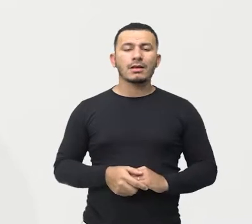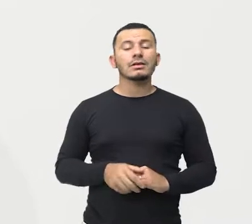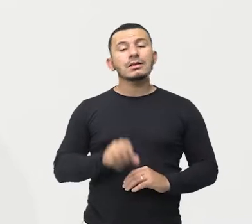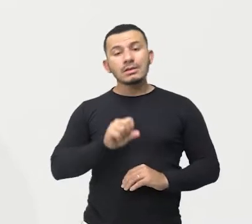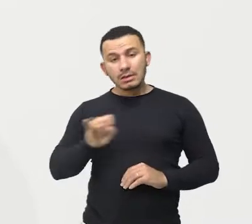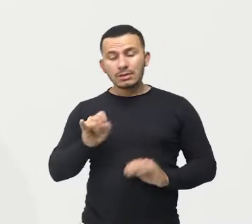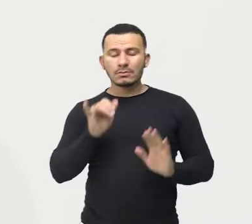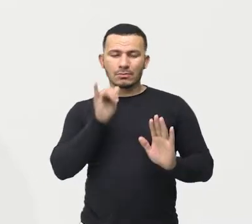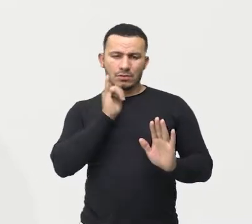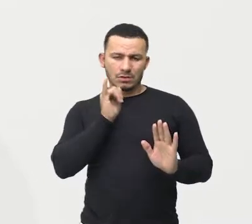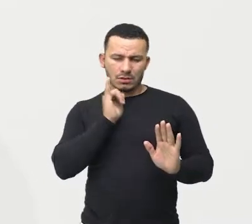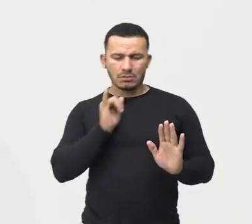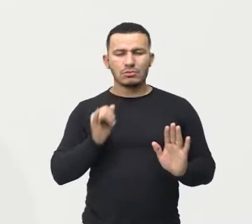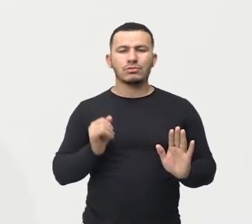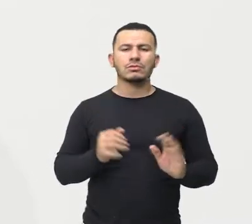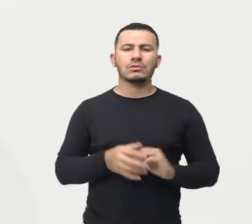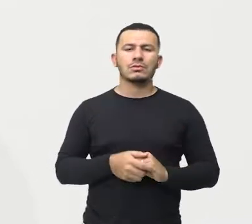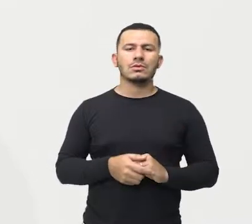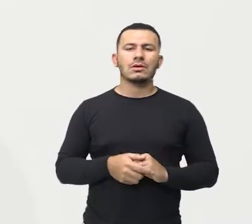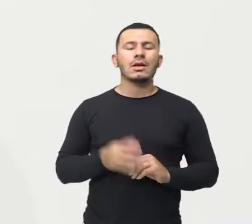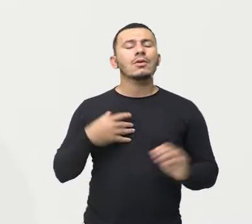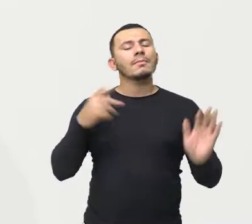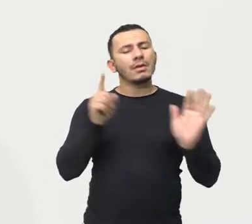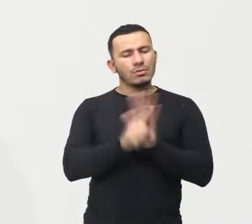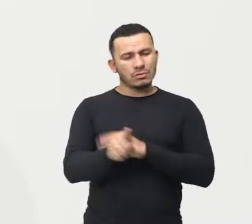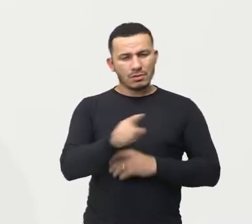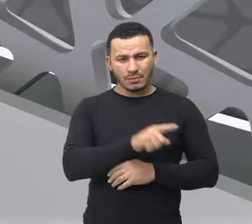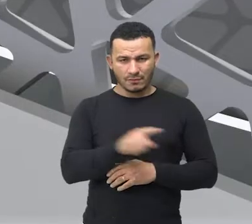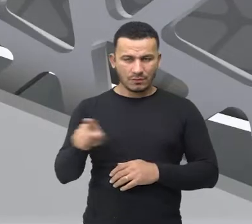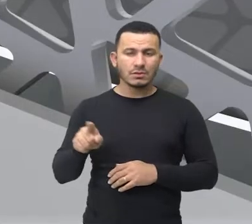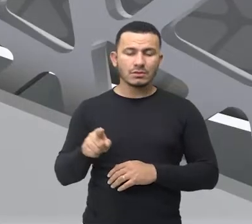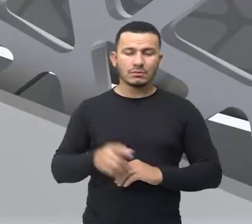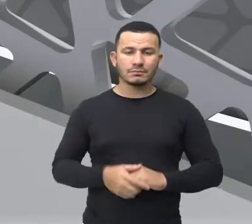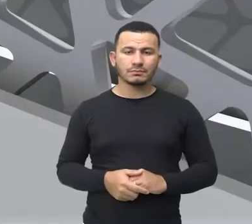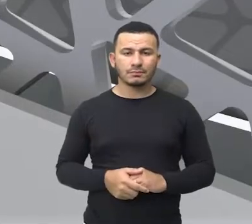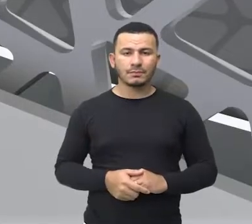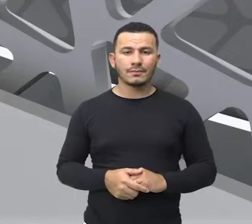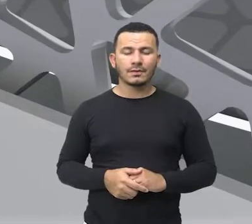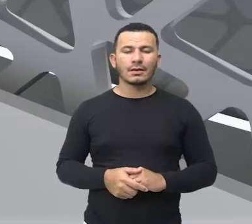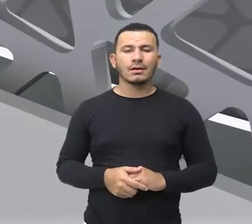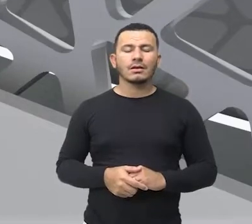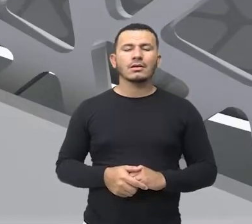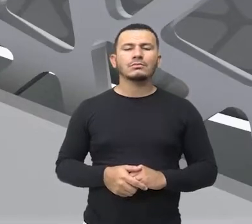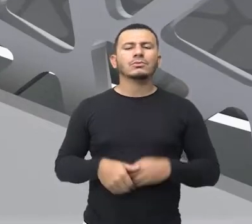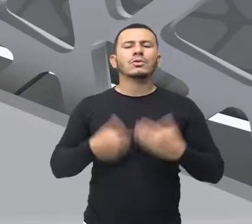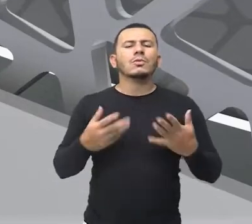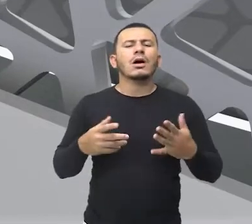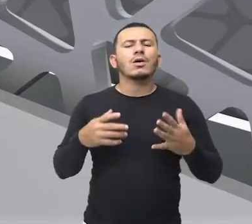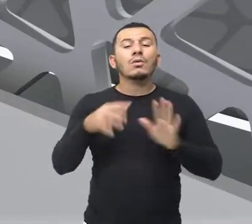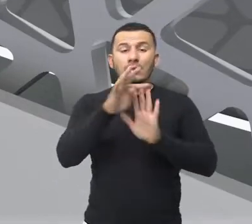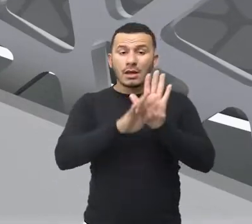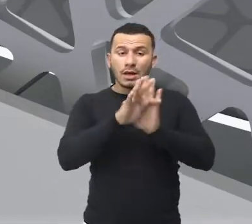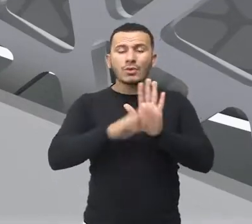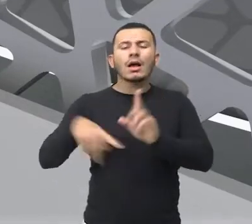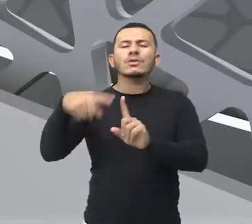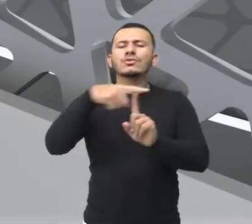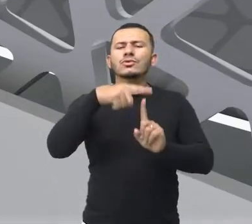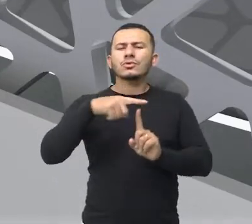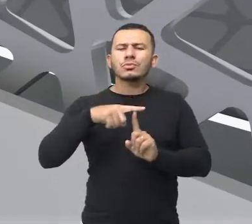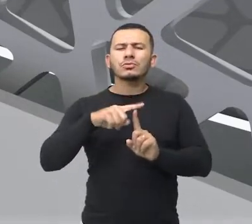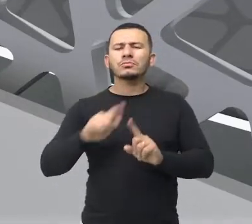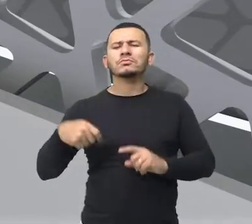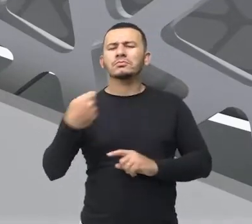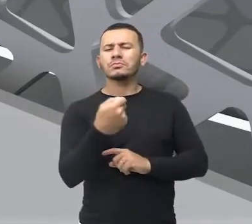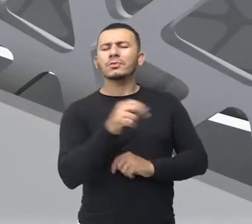agora nesse momento e perguntar a vocês, que tipo de texto é esse que nós acabamos de